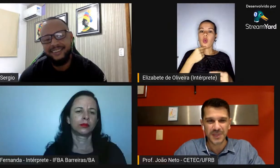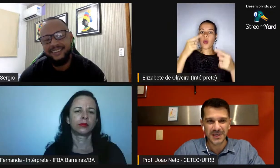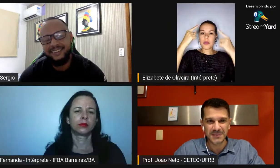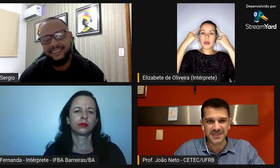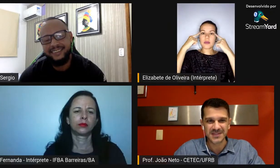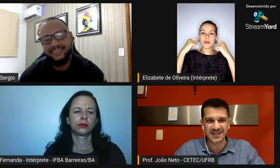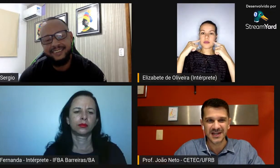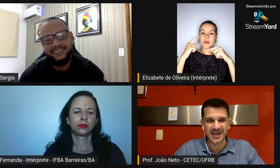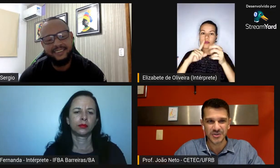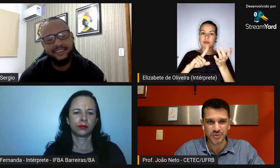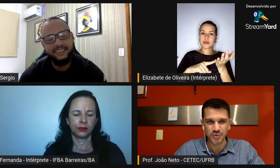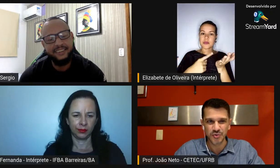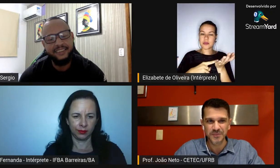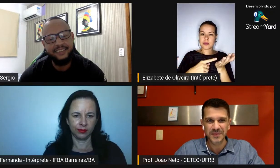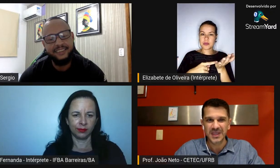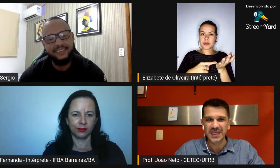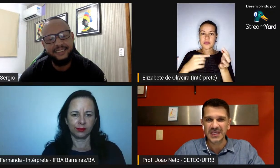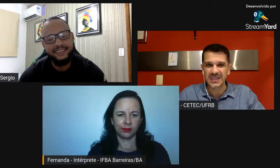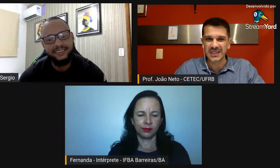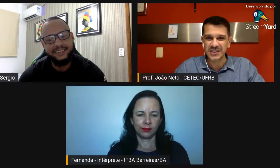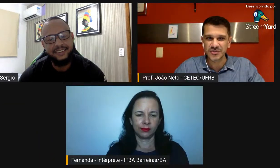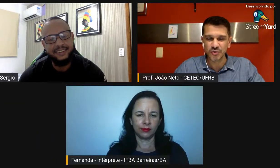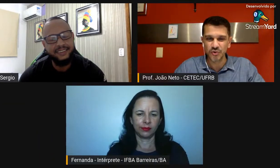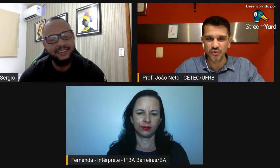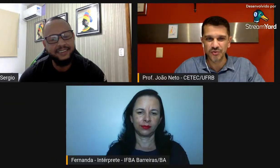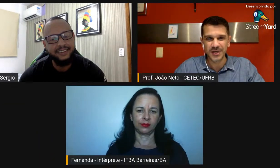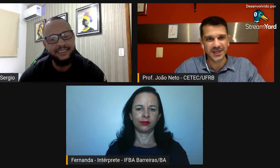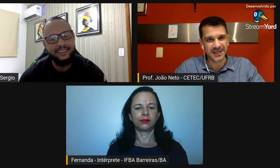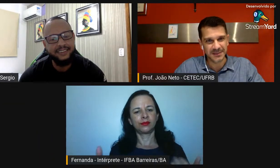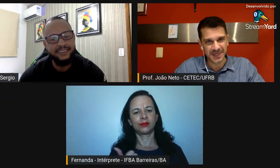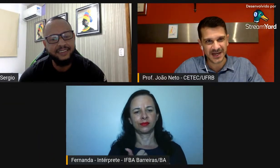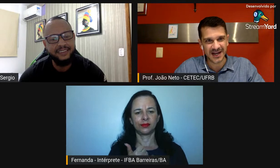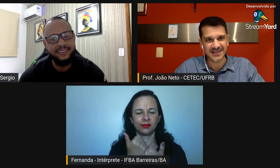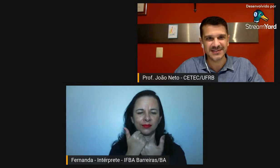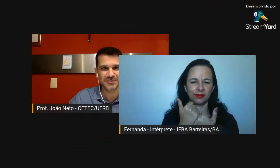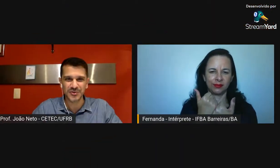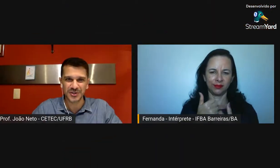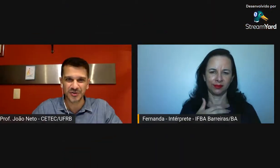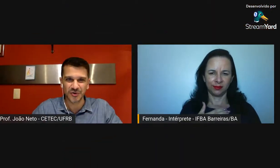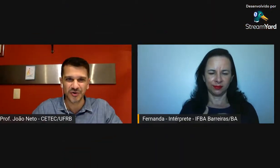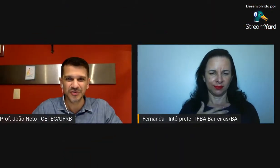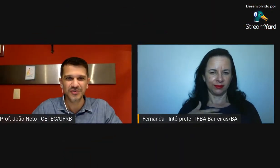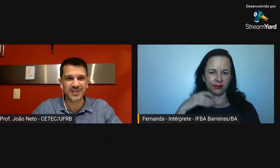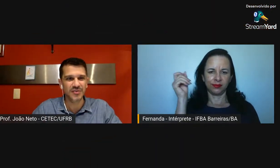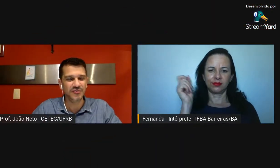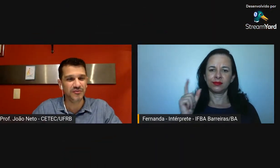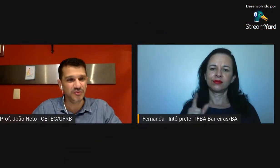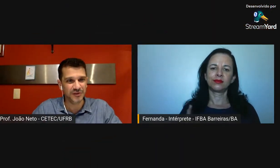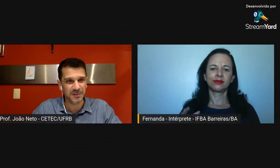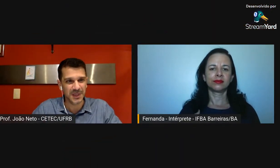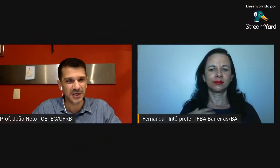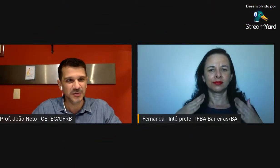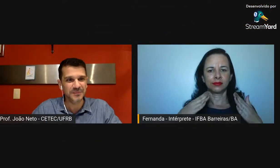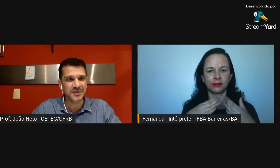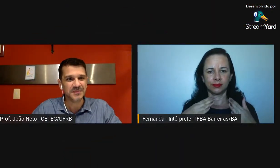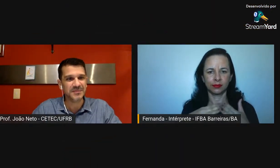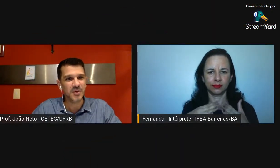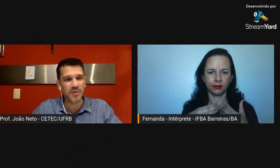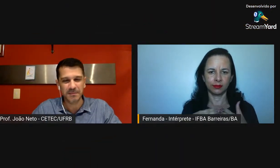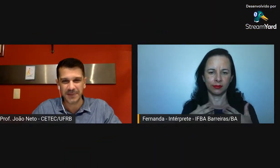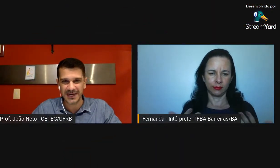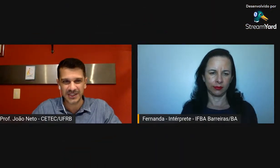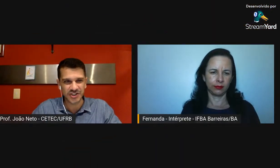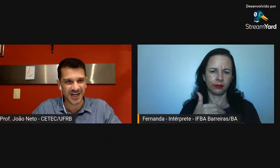visto uma camisa azul e estou em minha casa no escritório tem um fundo vermelho